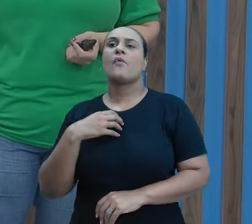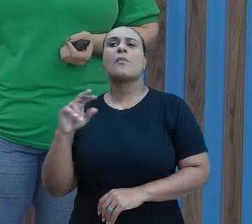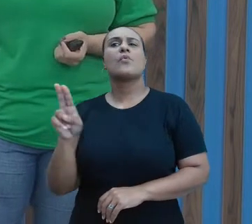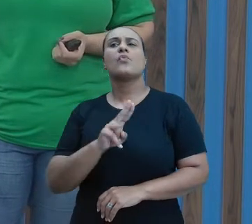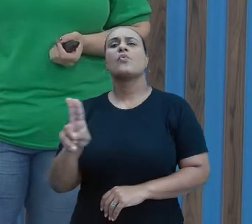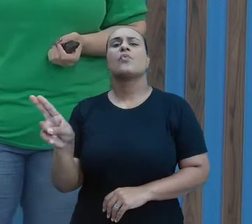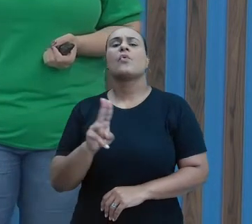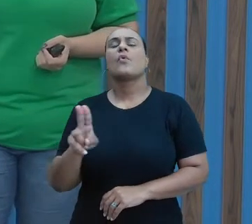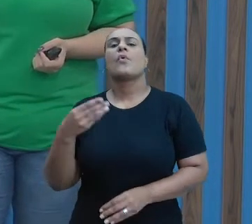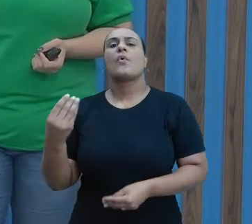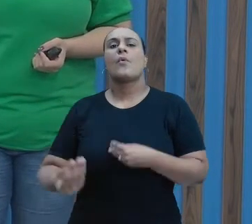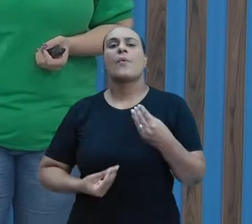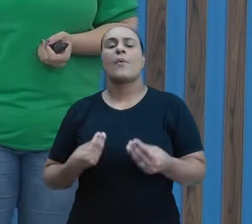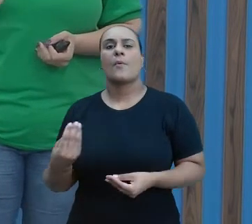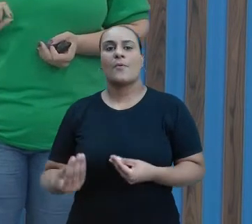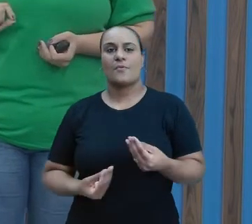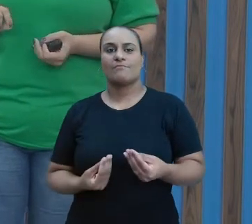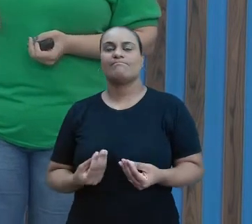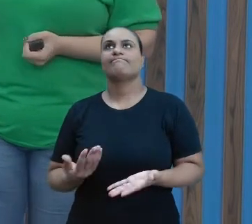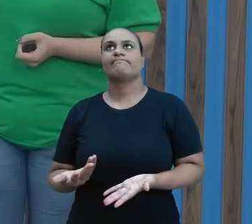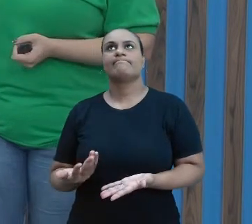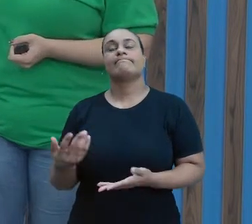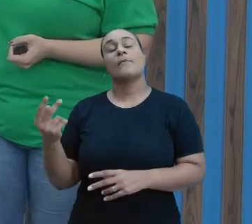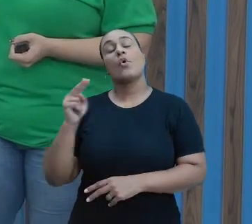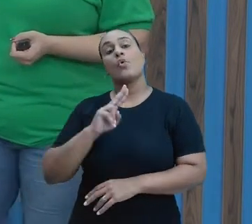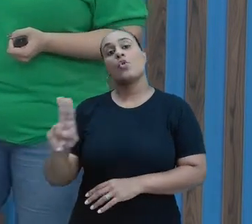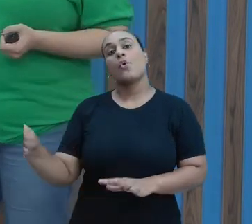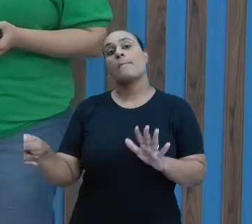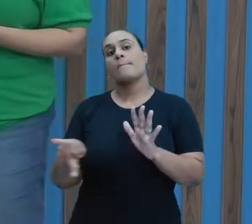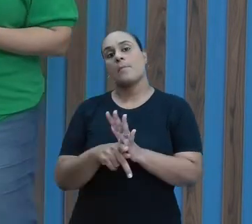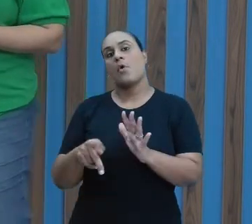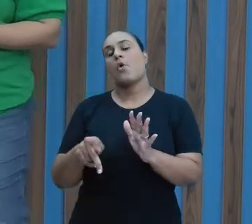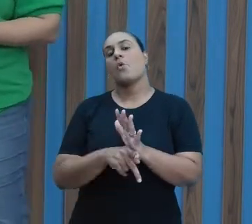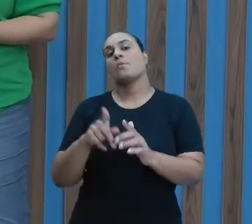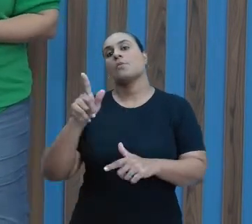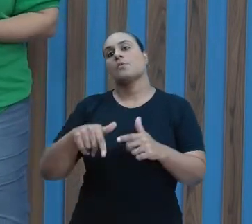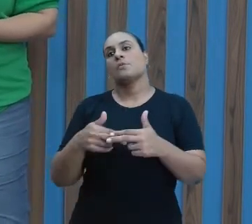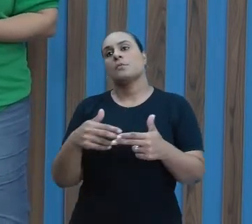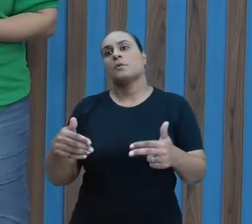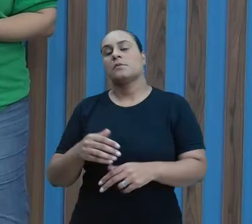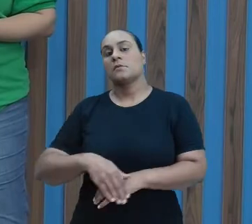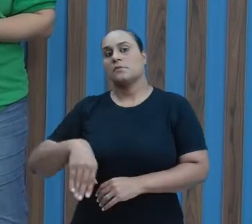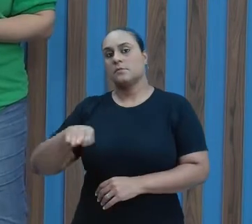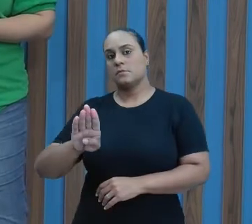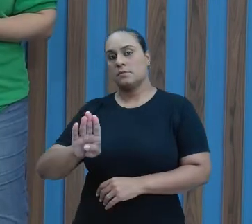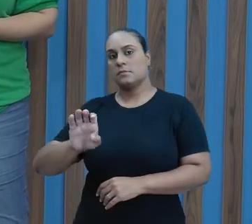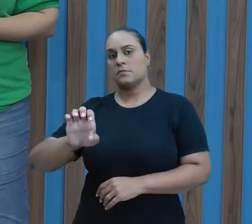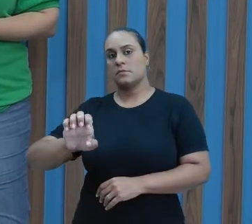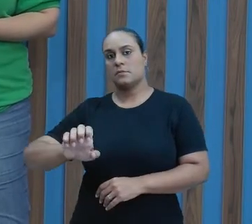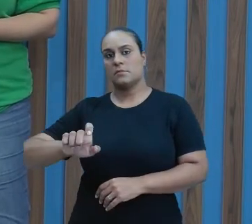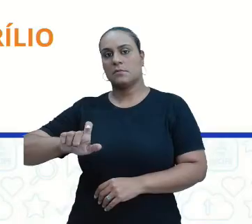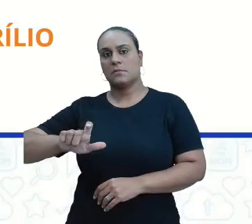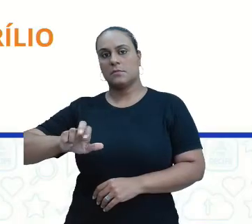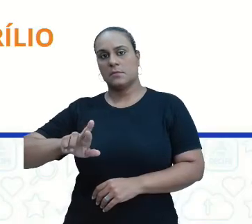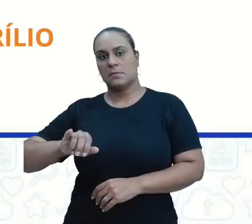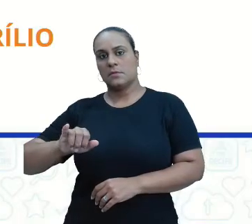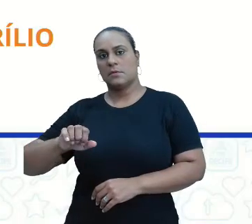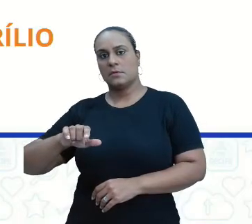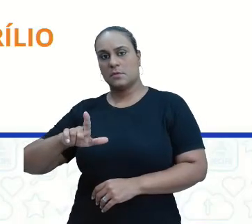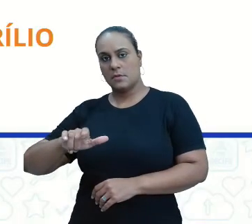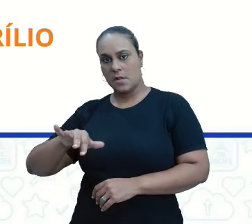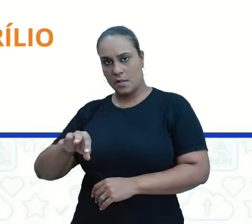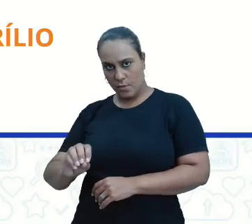é através do nome do material. Então, o berílio, que é um elemento químico da nossa